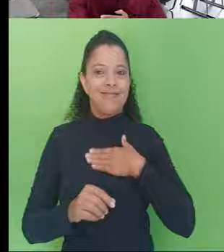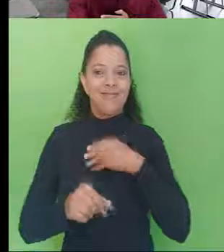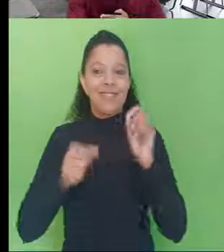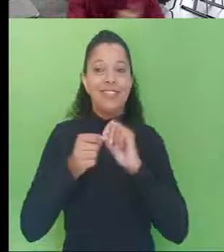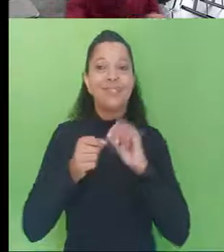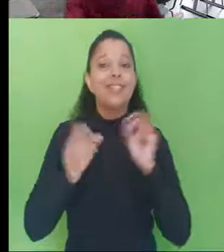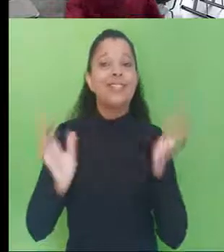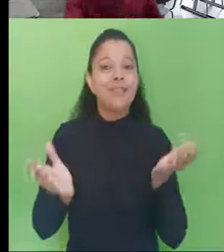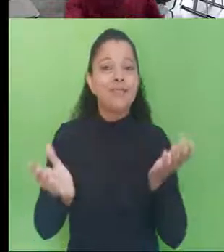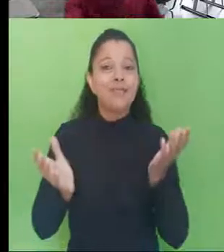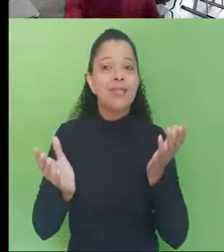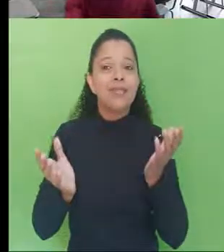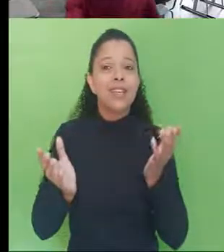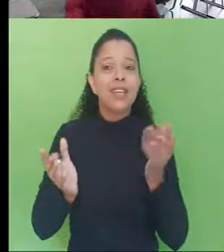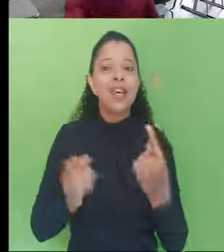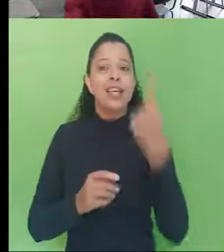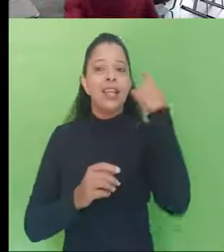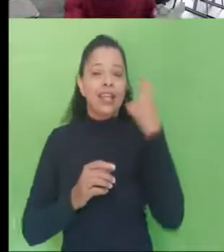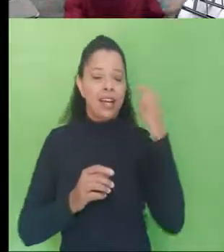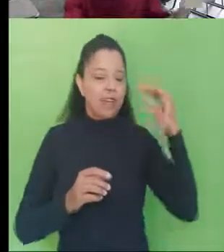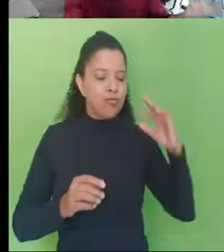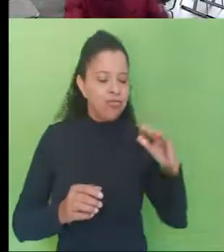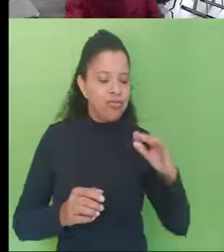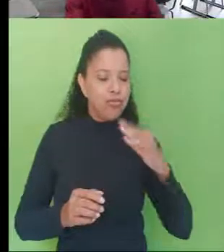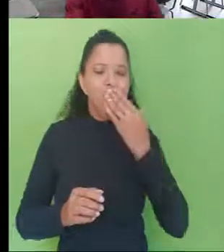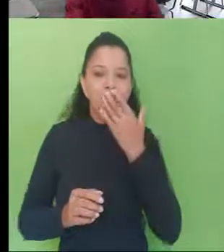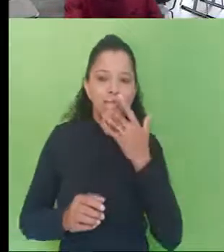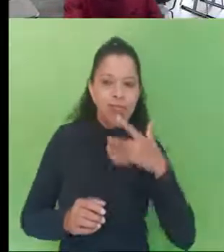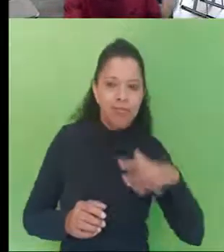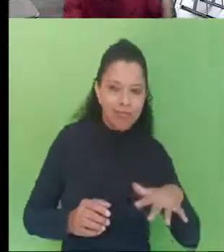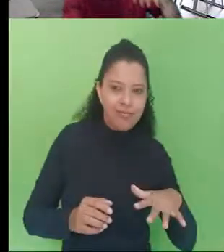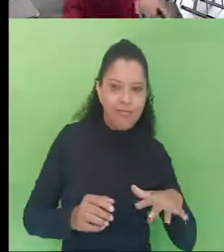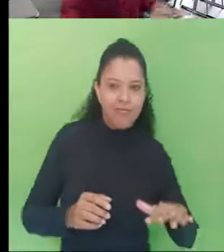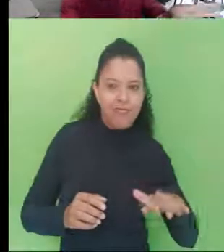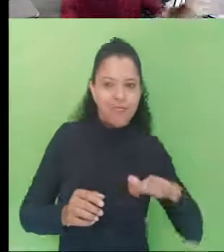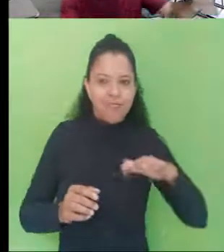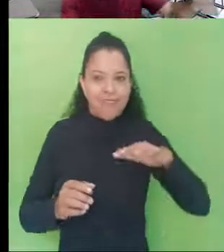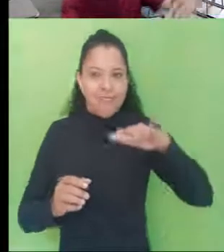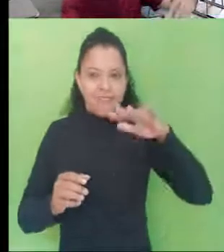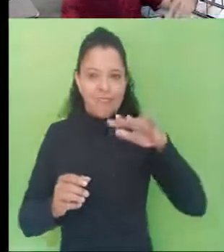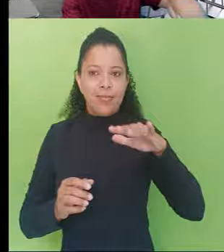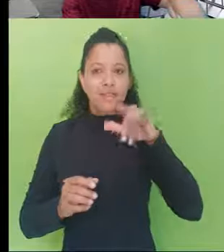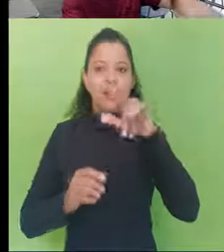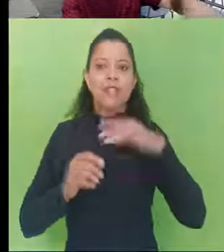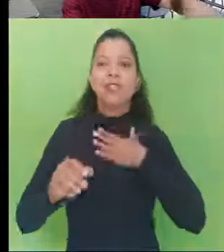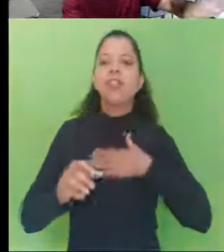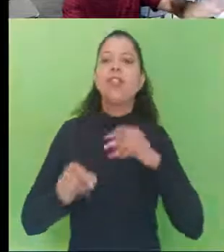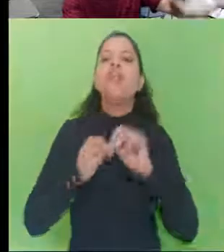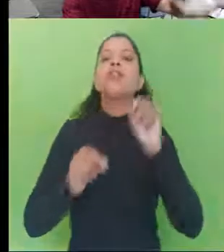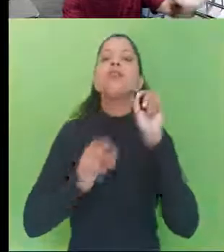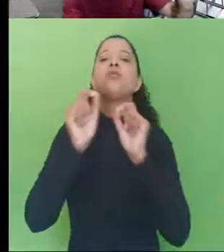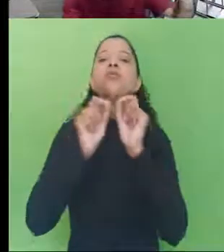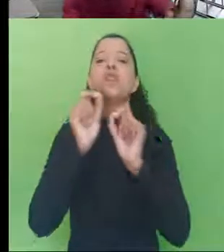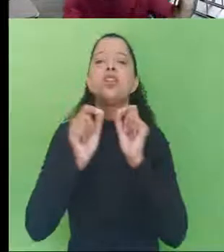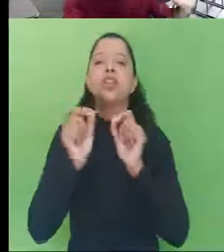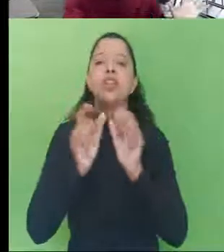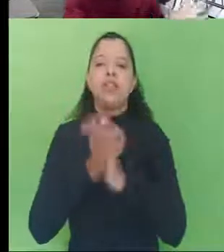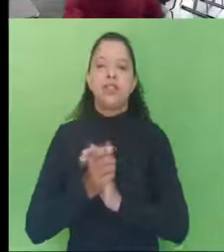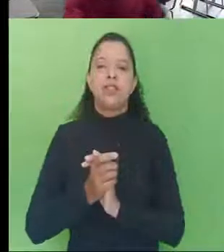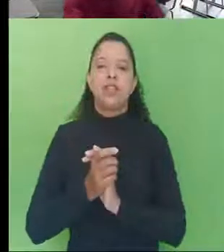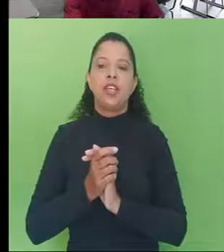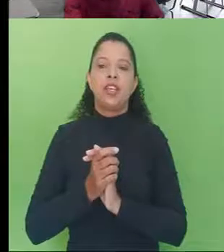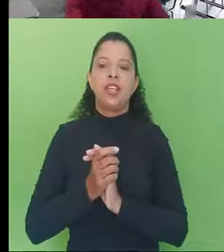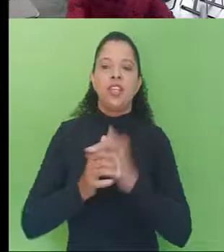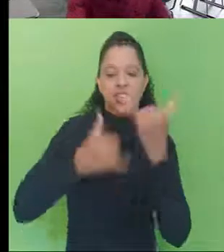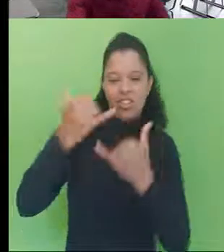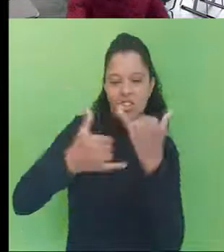de fazer? Jogar bola de gude, jogar bola? Brincar com os coleguinhas? Escorregar em rebanco cheio de